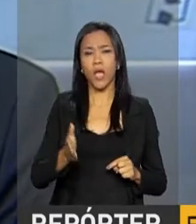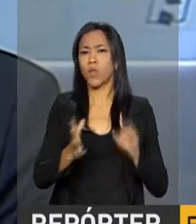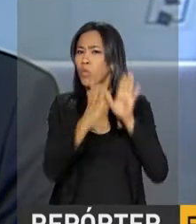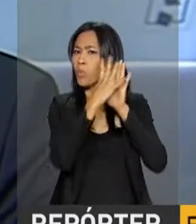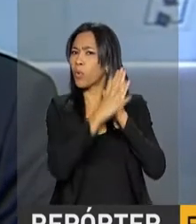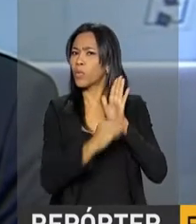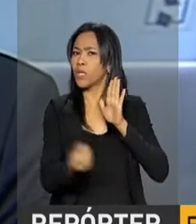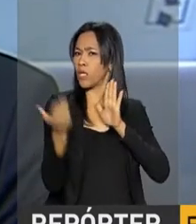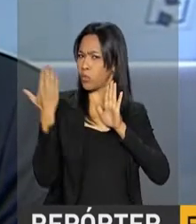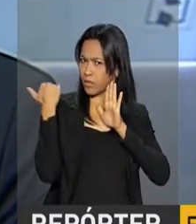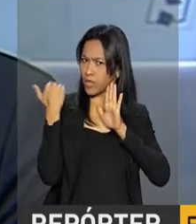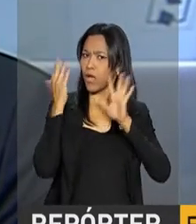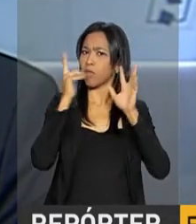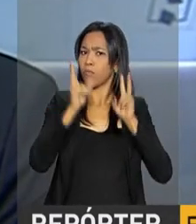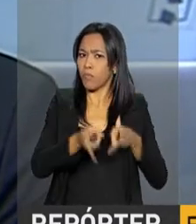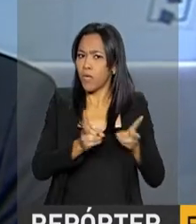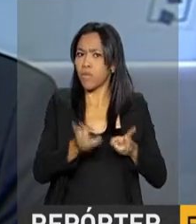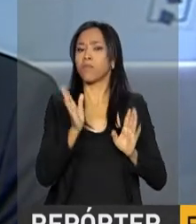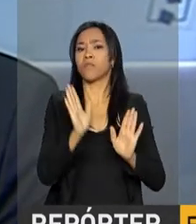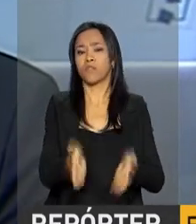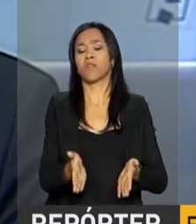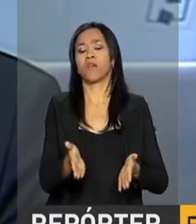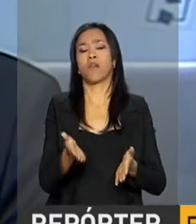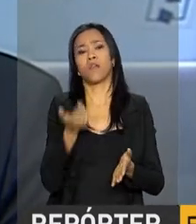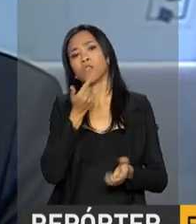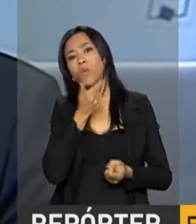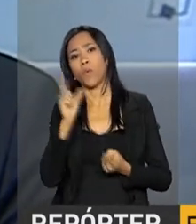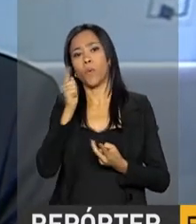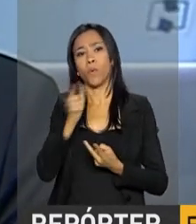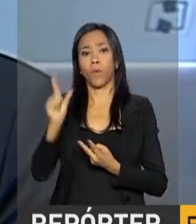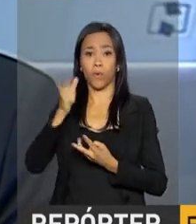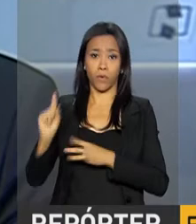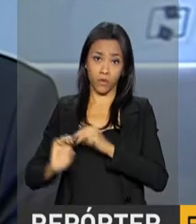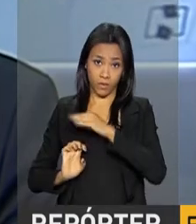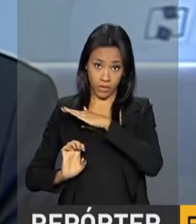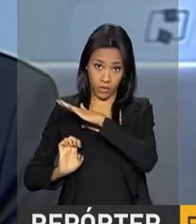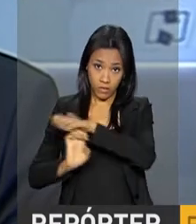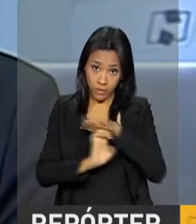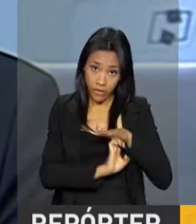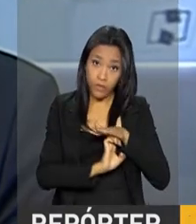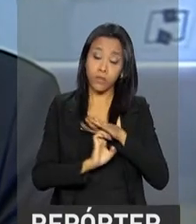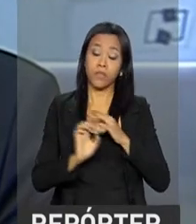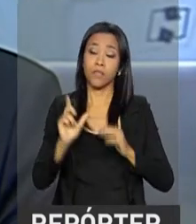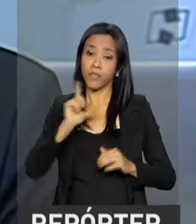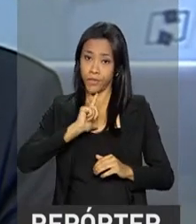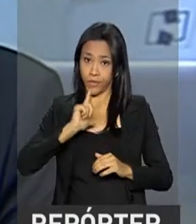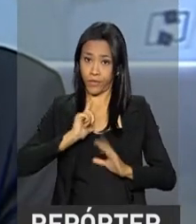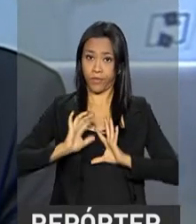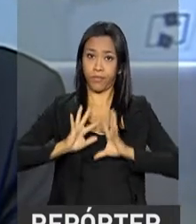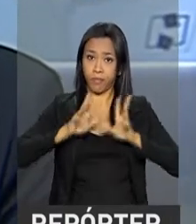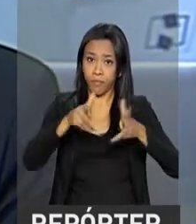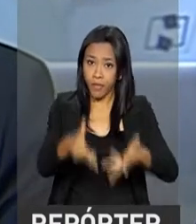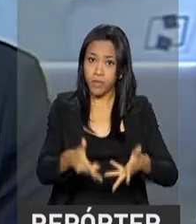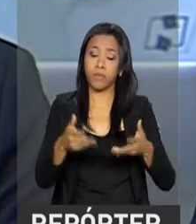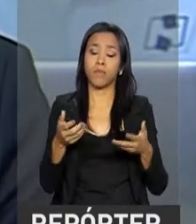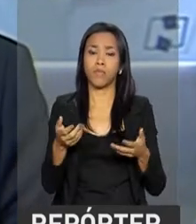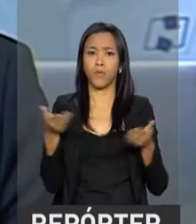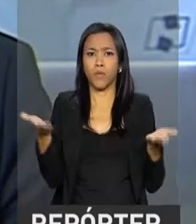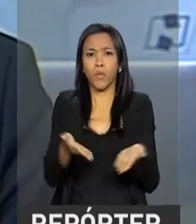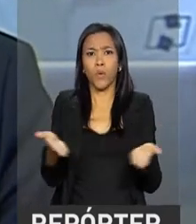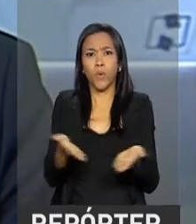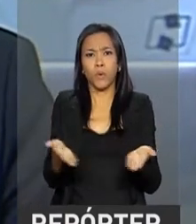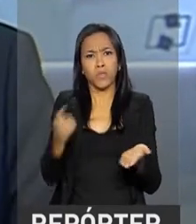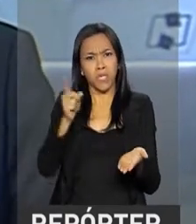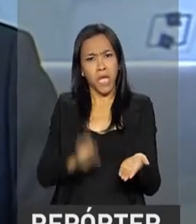passado no brasil com muito estudo e outras empresas que também têm uma participação ea presença de mercado muito menor hoje são